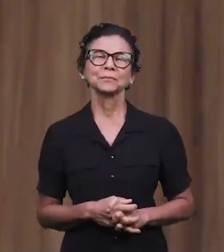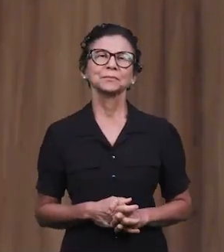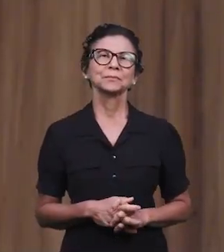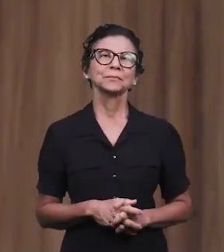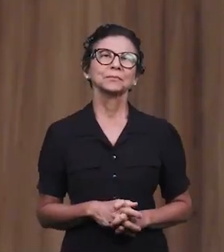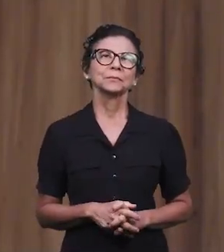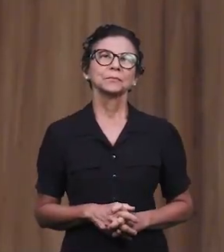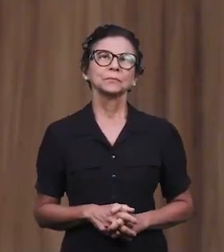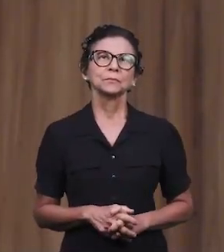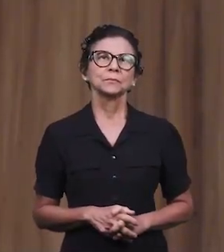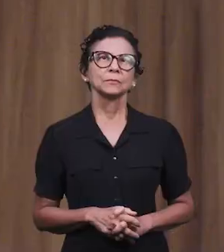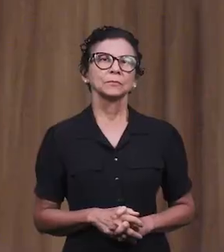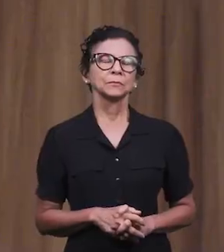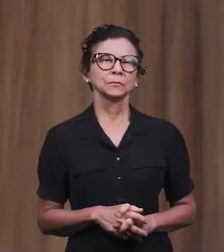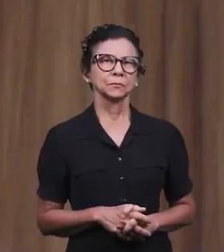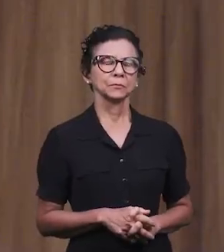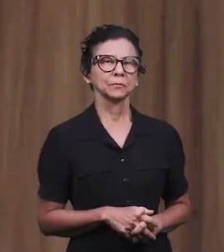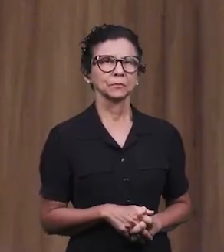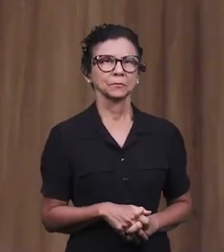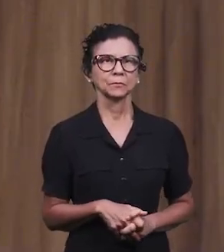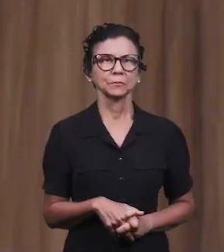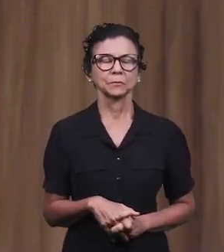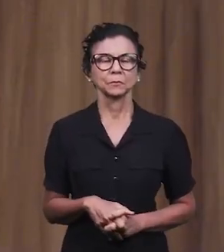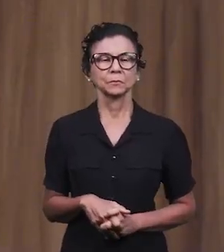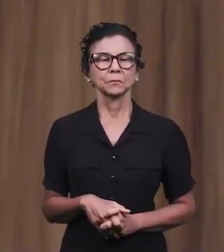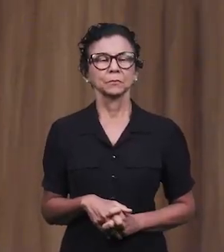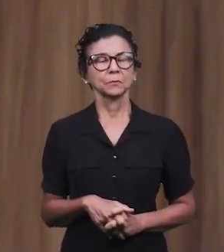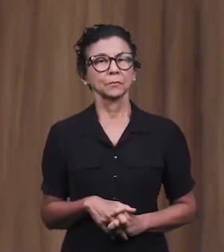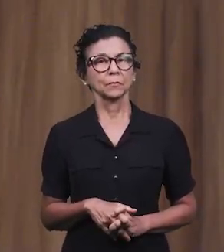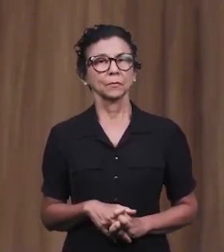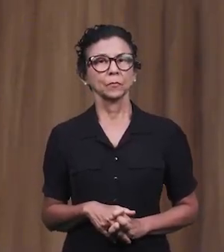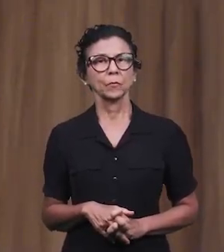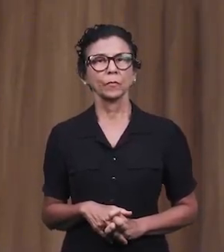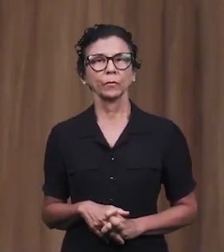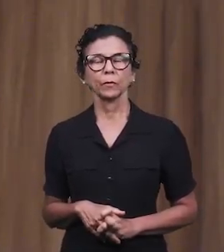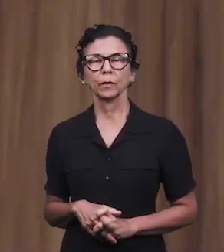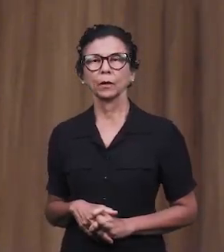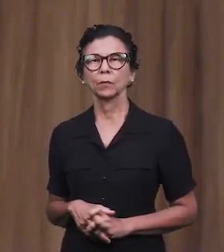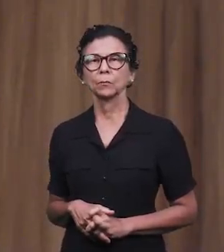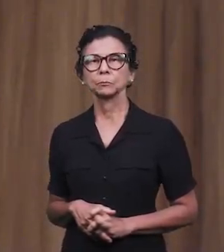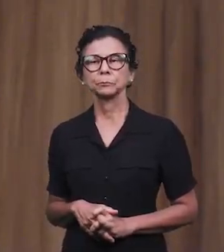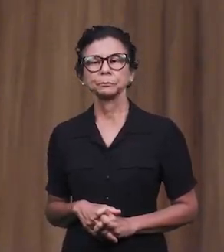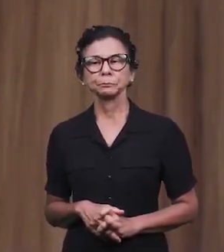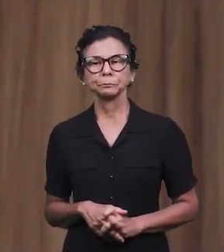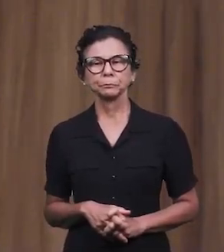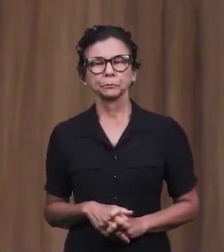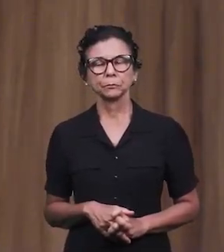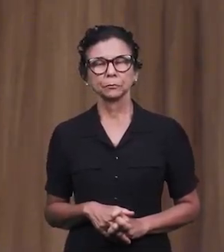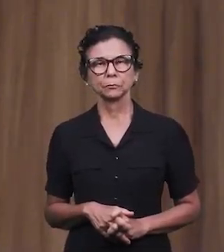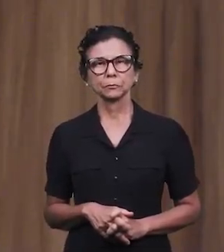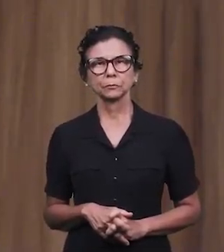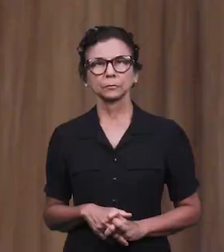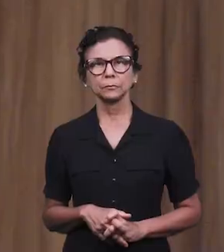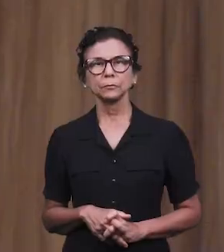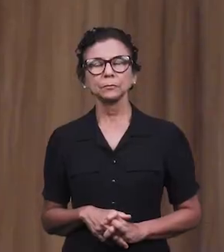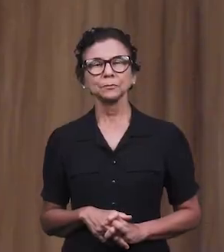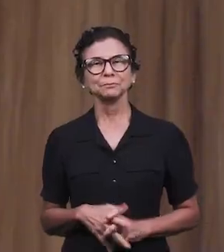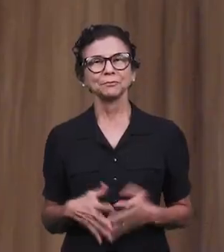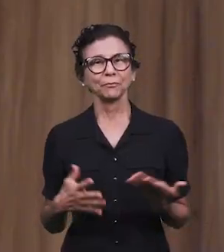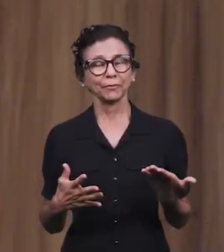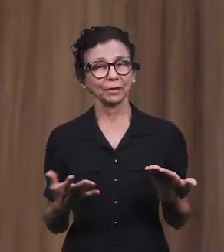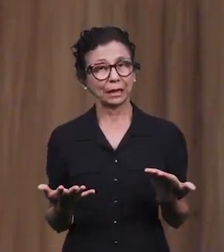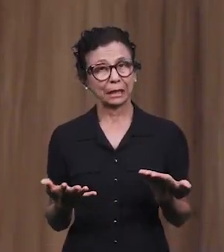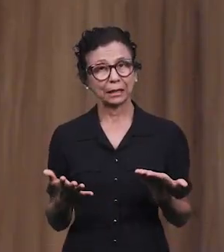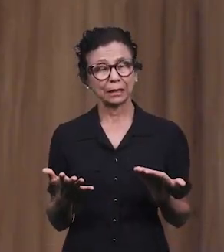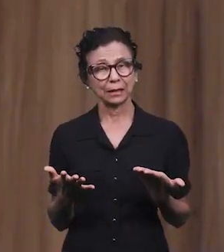conforme nós anunciamos no início, nós vamos agora dar sequência a este trabalho que tem sido tão